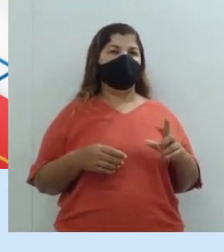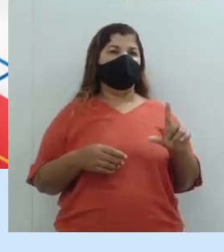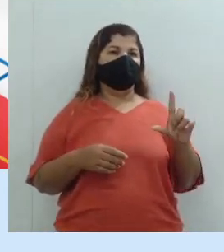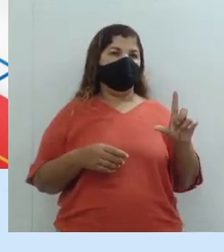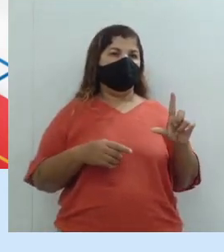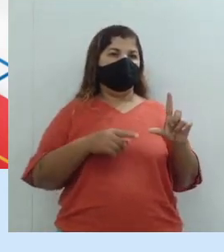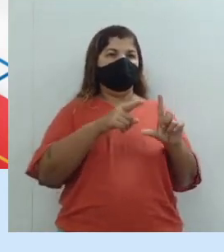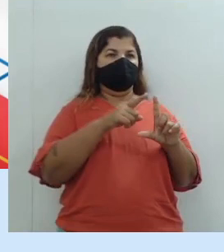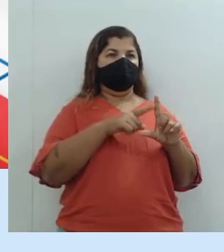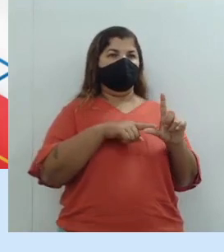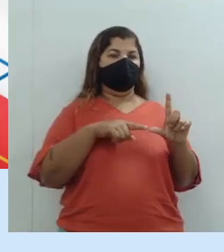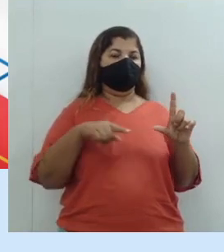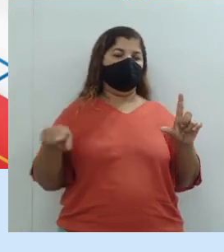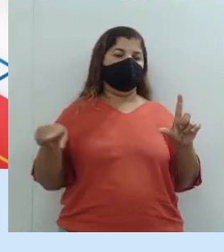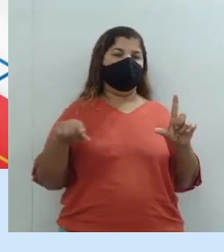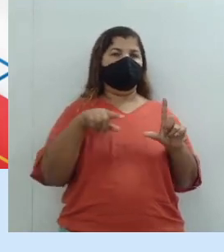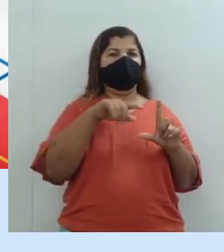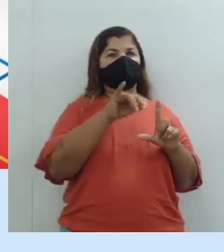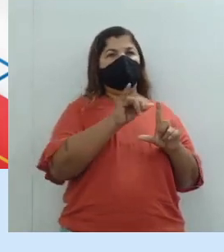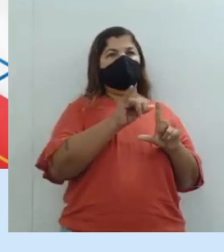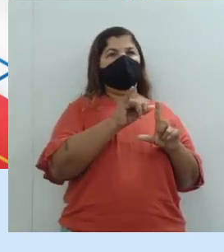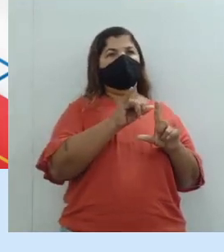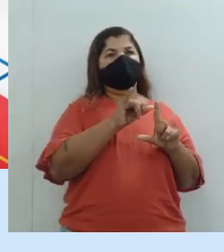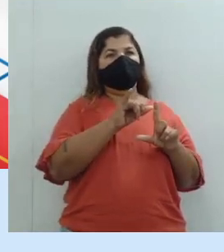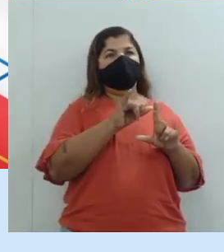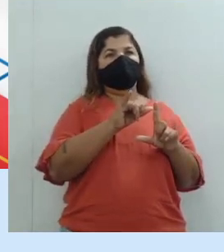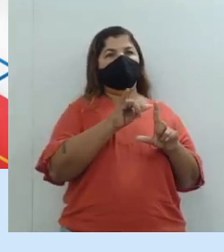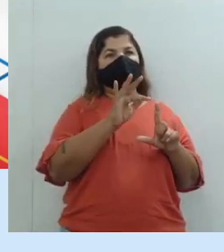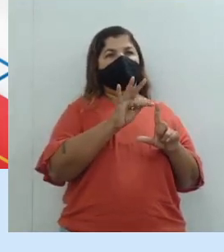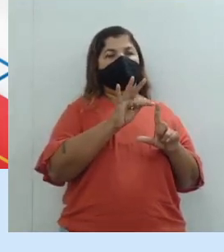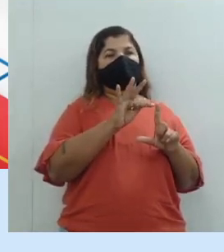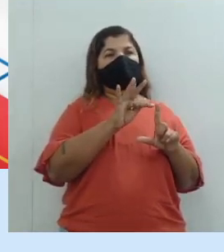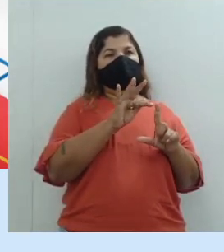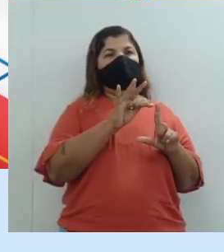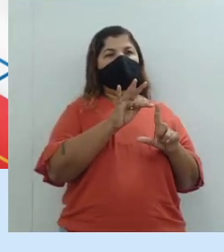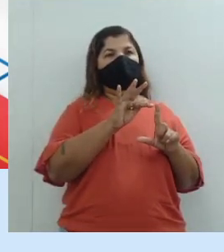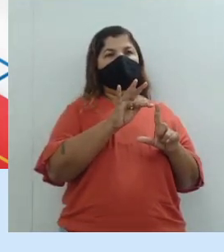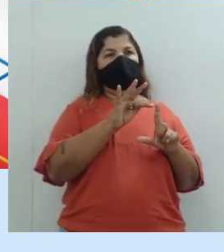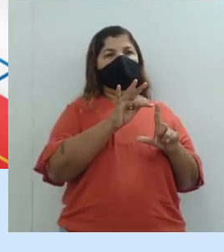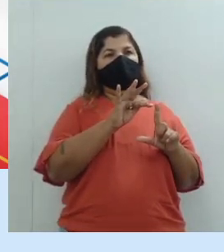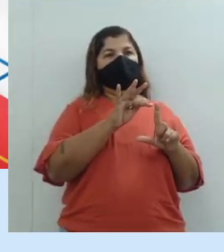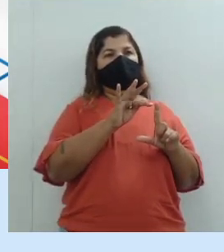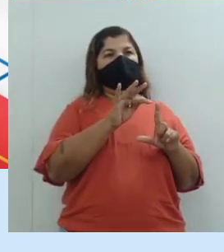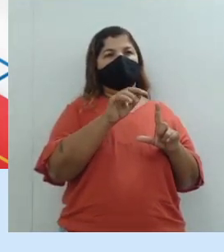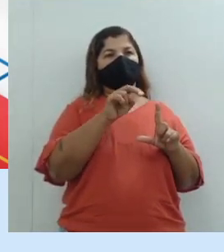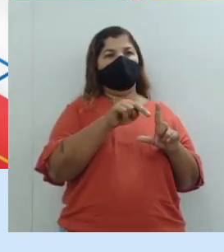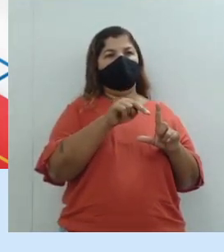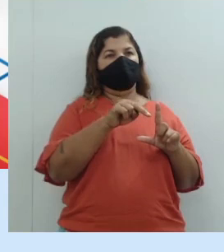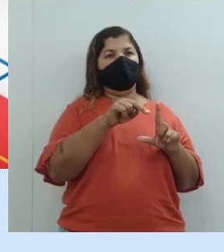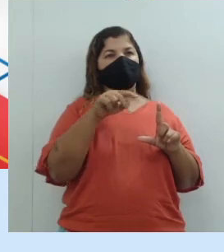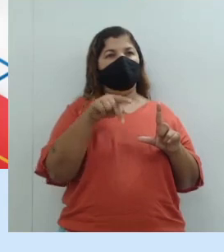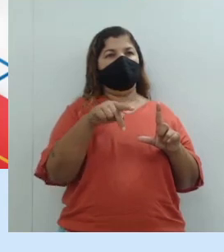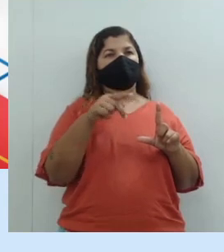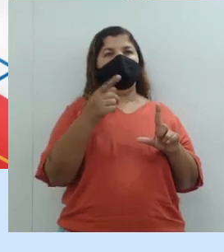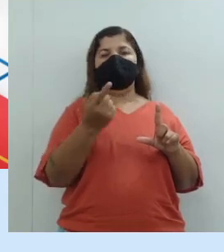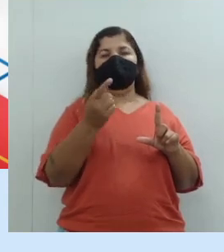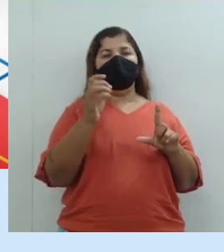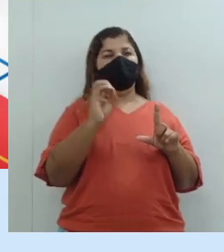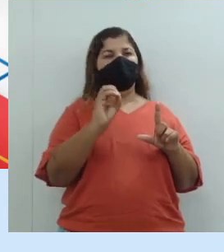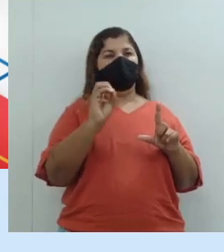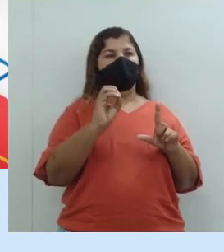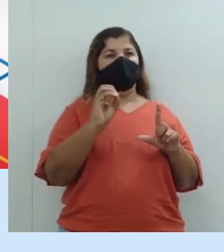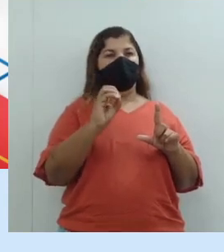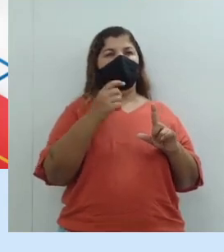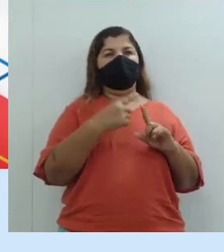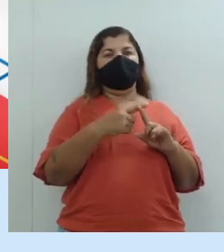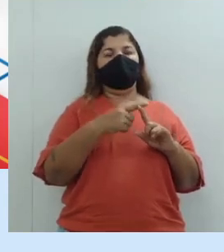movimento, eu sei que a força peso e a força normal, elas vão estar aí se igualando, né? Por isso eu posso dizer que a resultante é zero. Como não